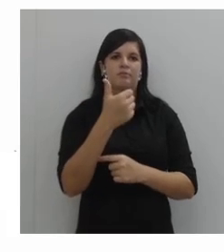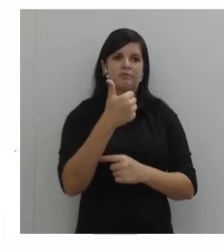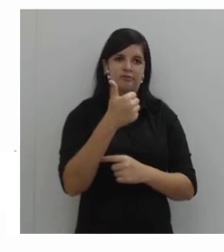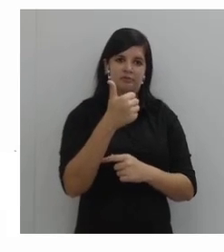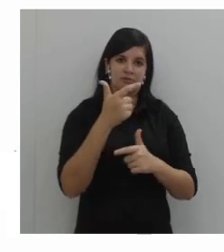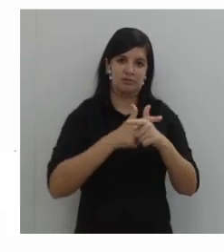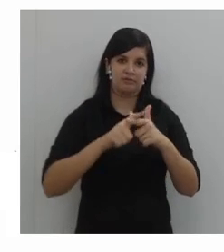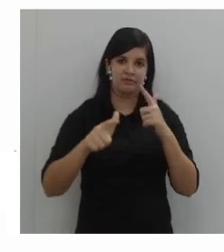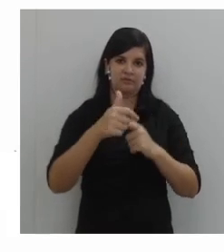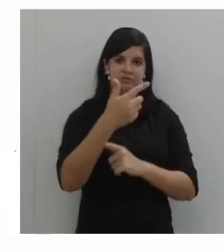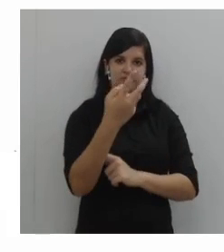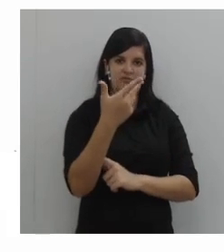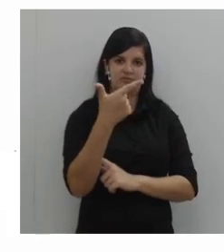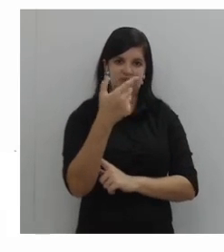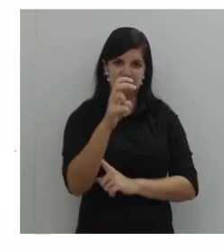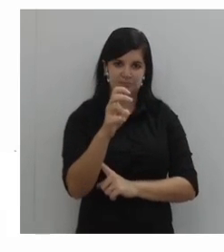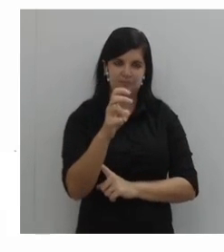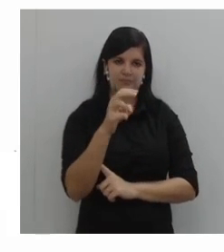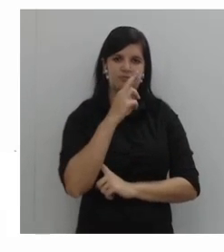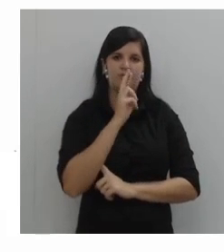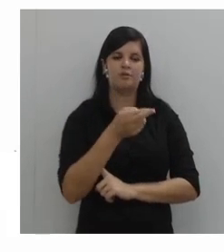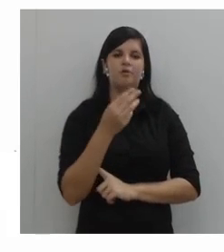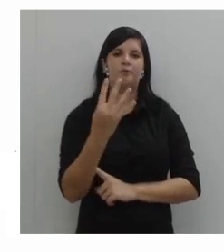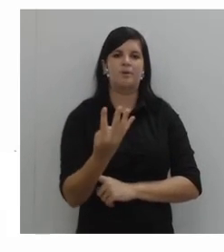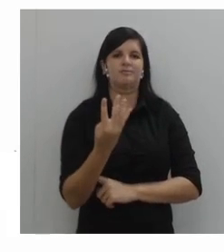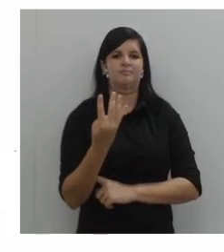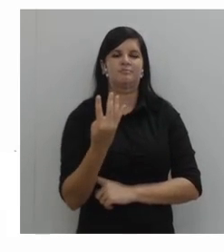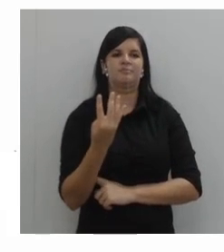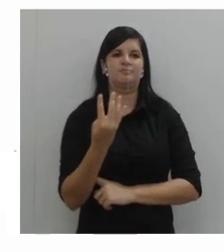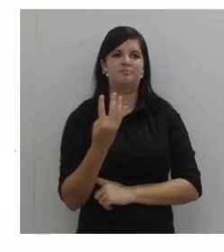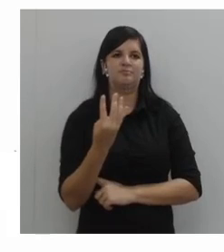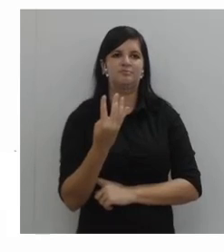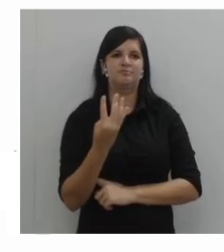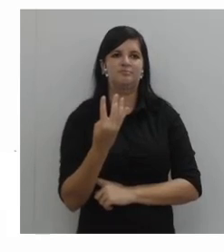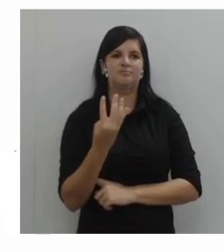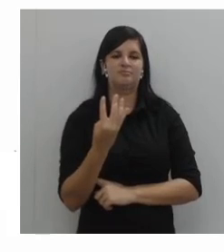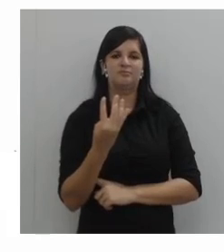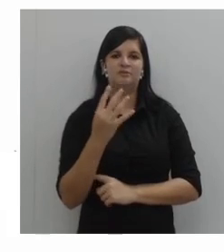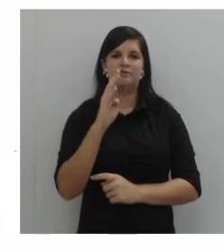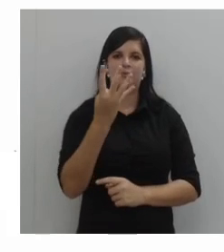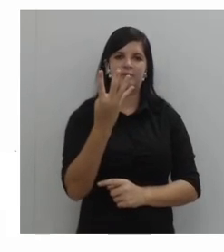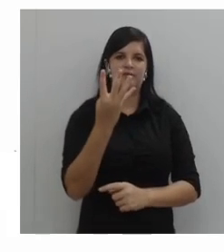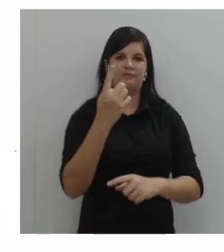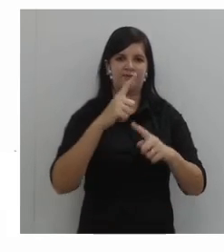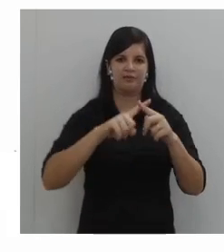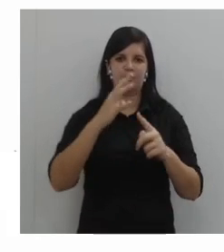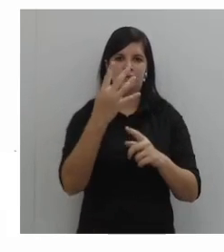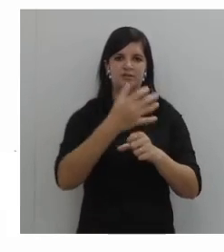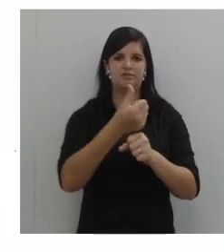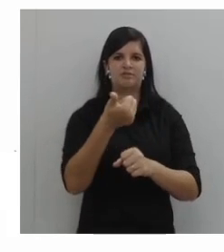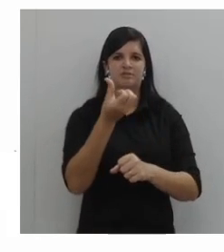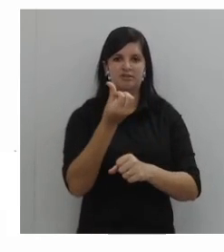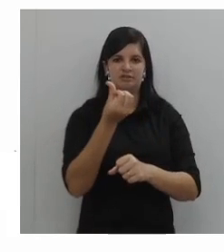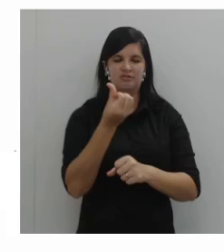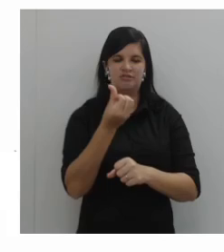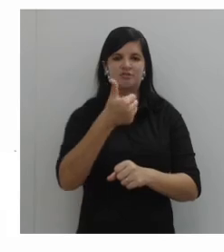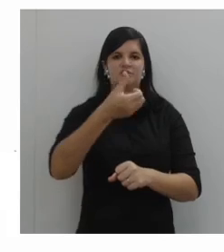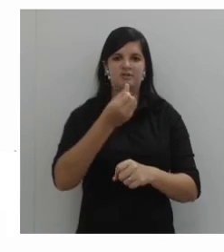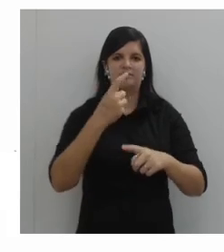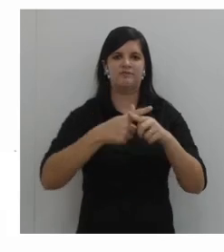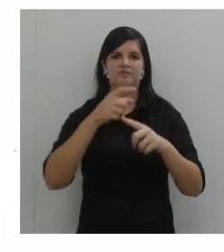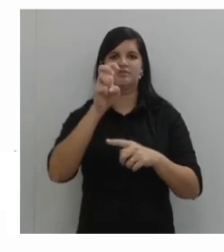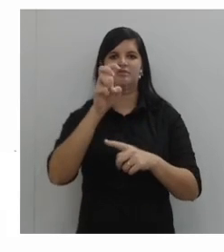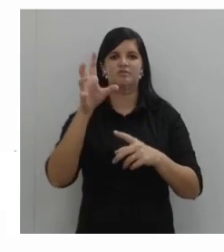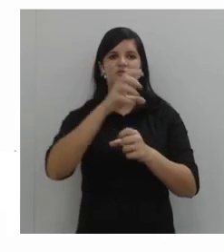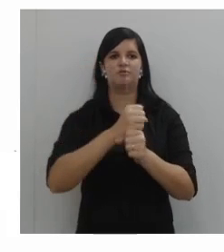por 25 a gente sabe que dá 4. Então, basta multiplicar 4 vezes 4, 16. 16 vezes 5